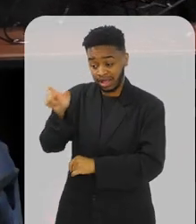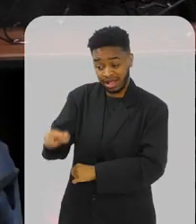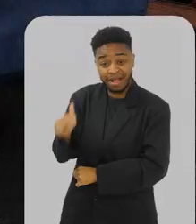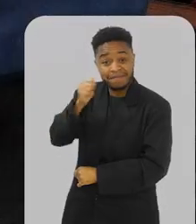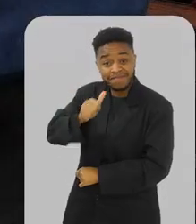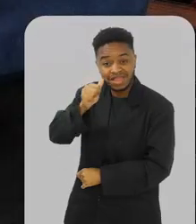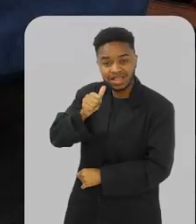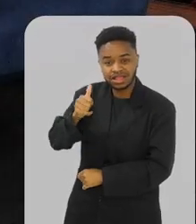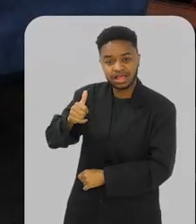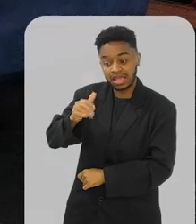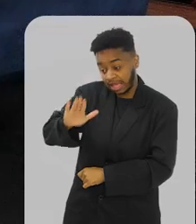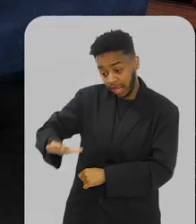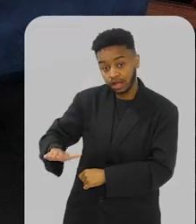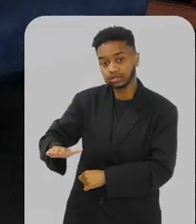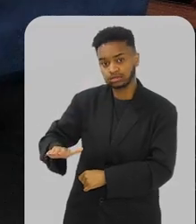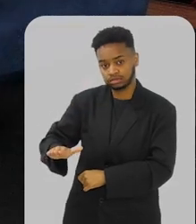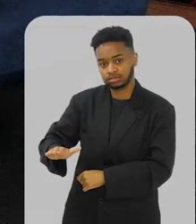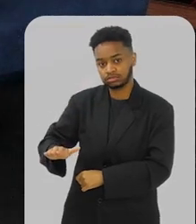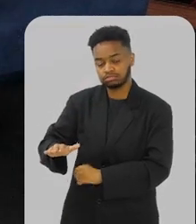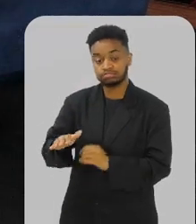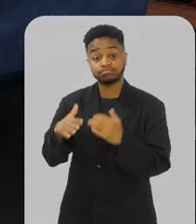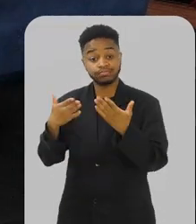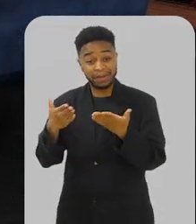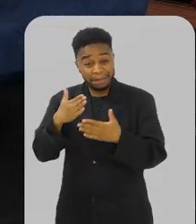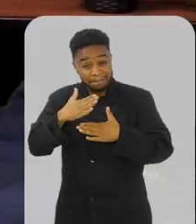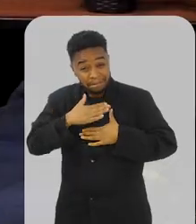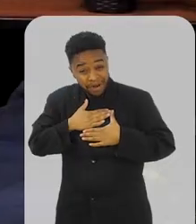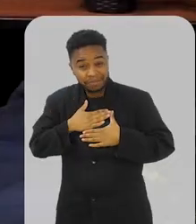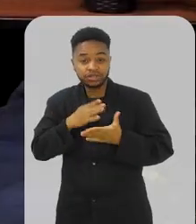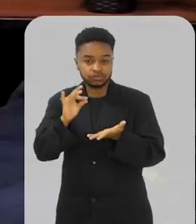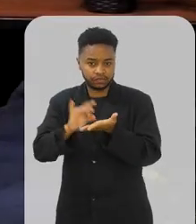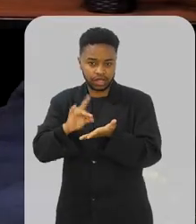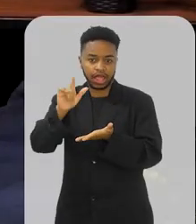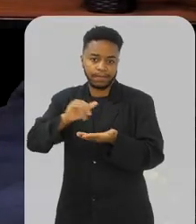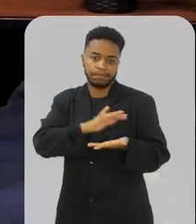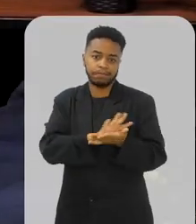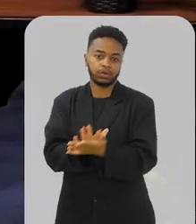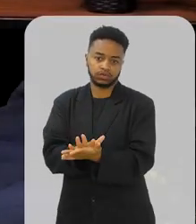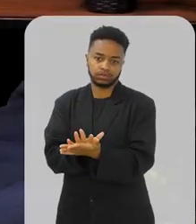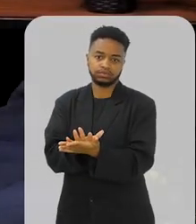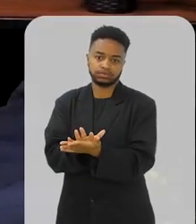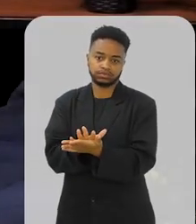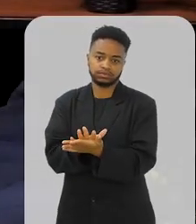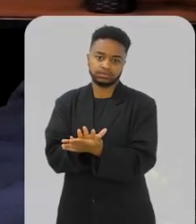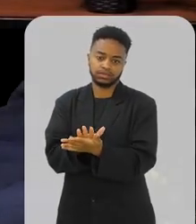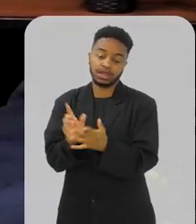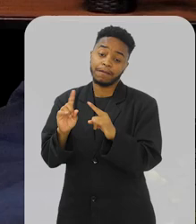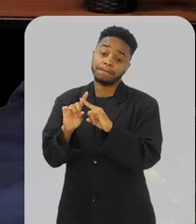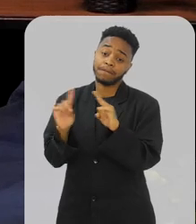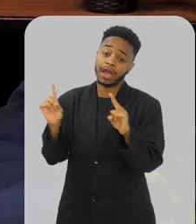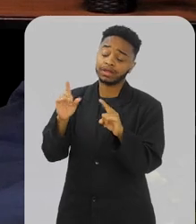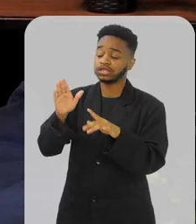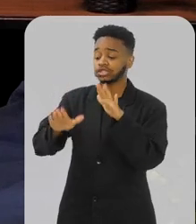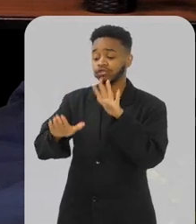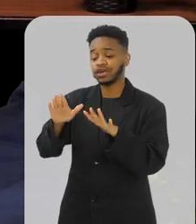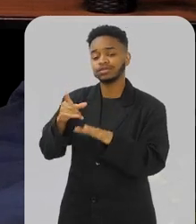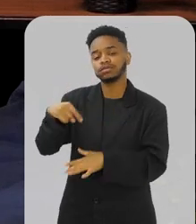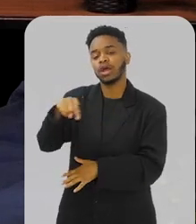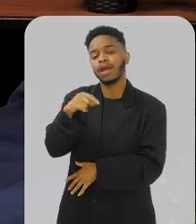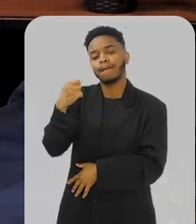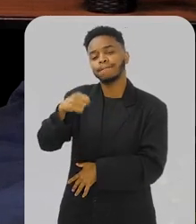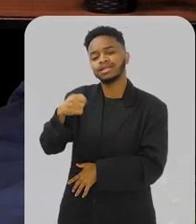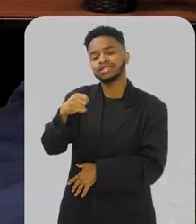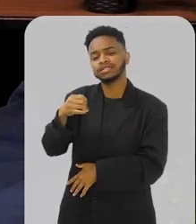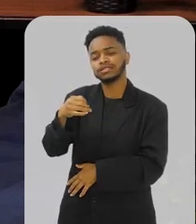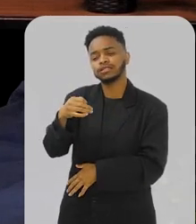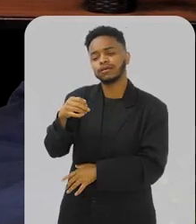Era uma menina. Isso. Isso, para mim, é uma intolerância. Mas há casos que você tem que olhar